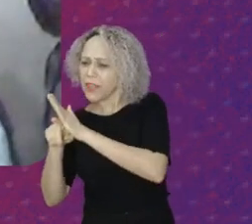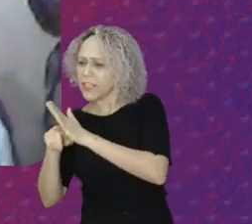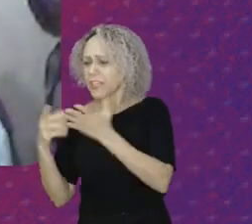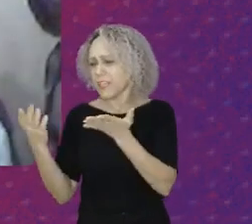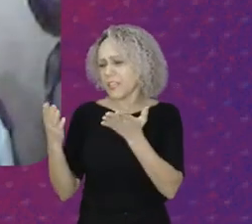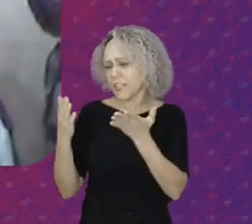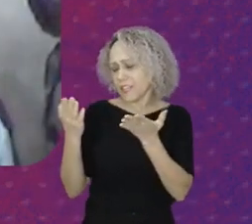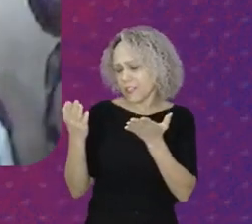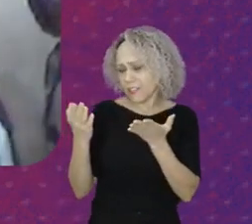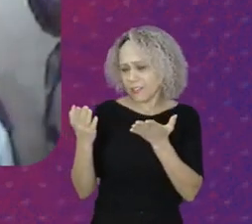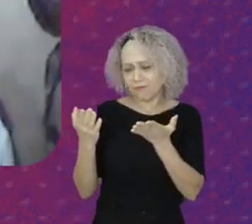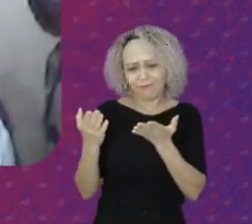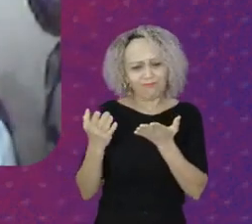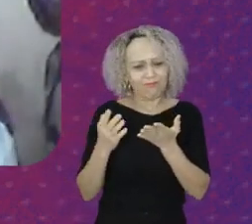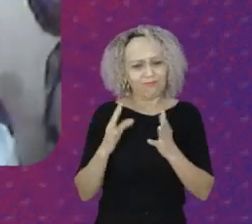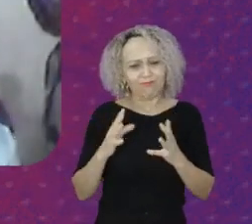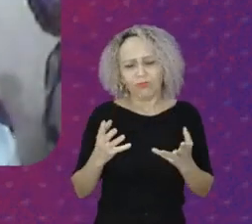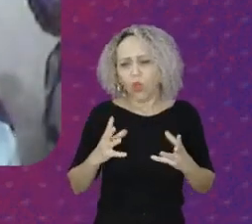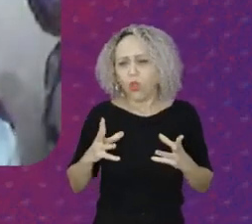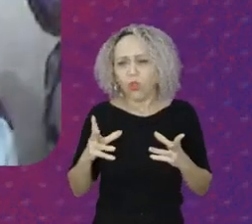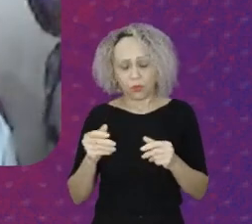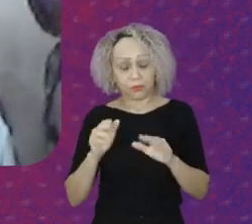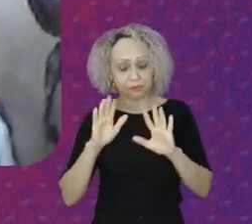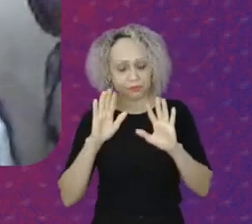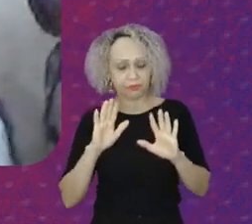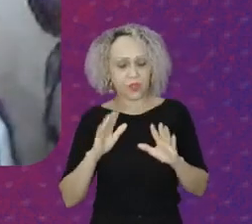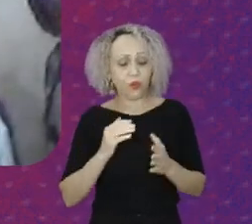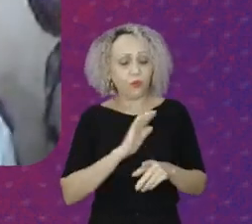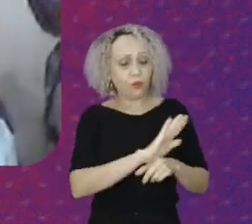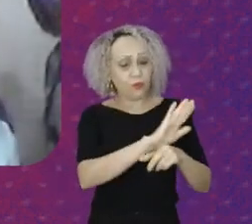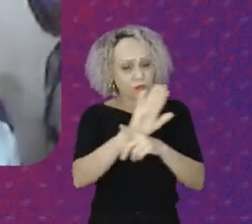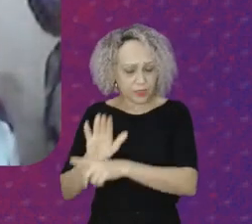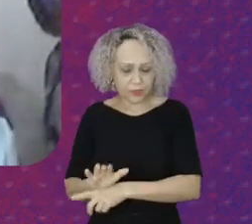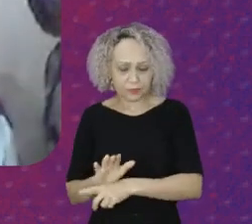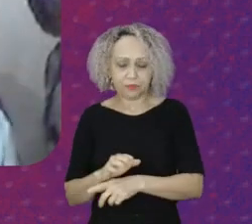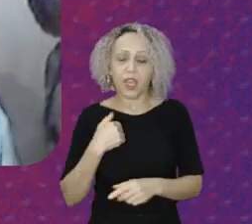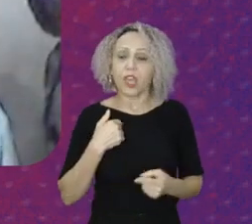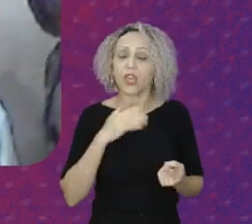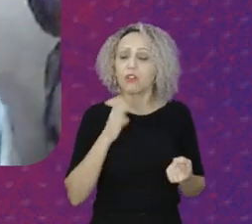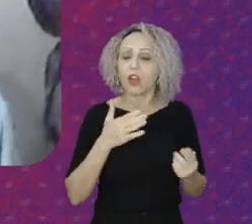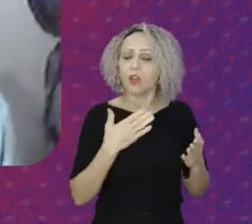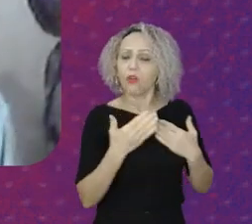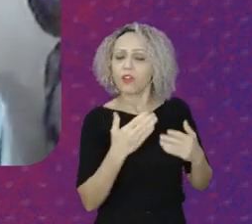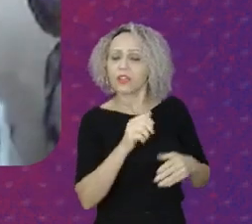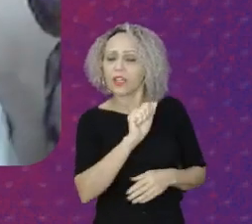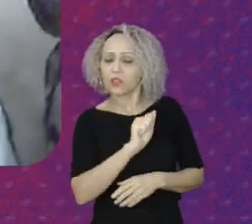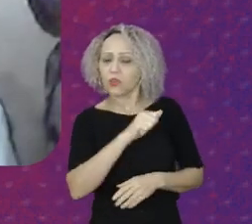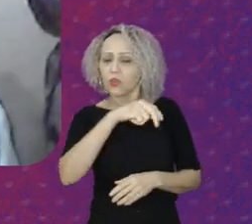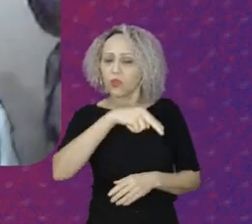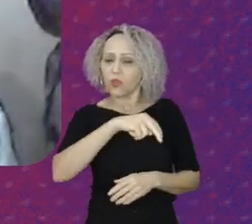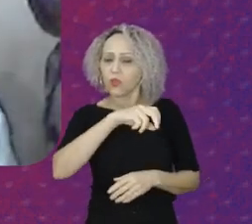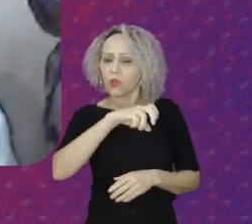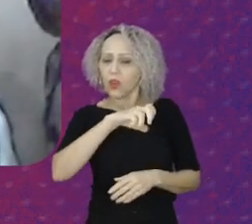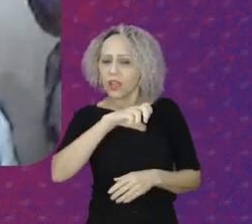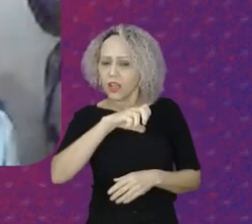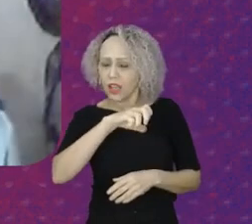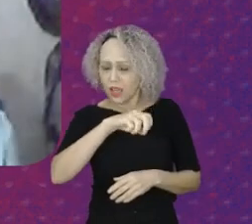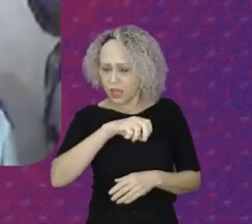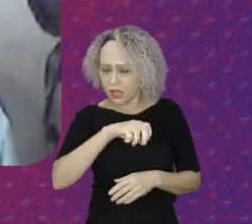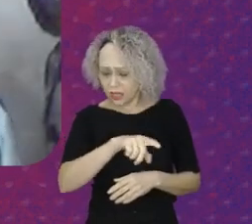essas mulheres. Tenho conversado com a Anne, tenho conversado com a Grace, e há realmente essa importância e